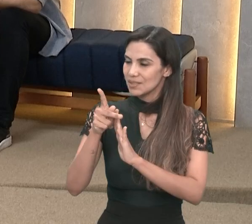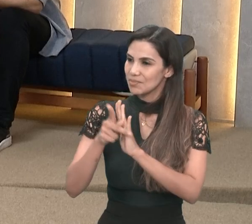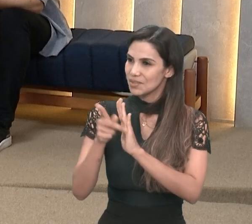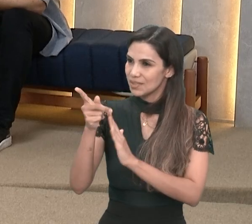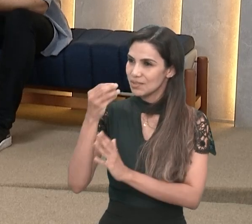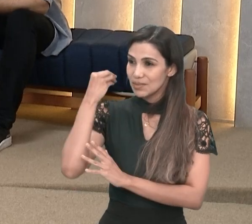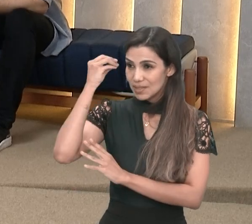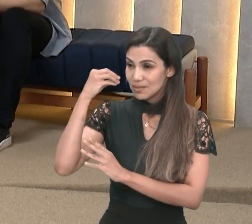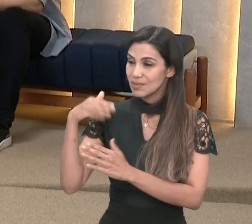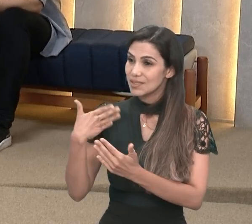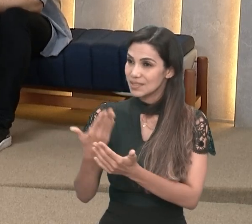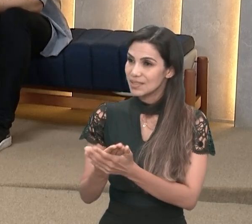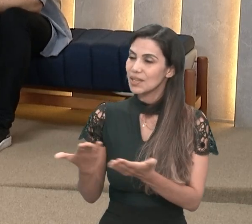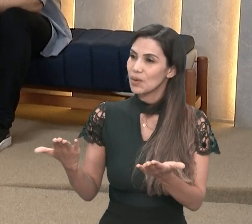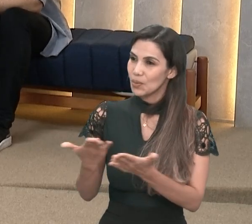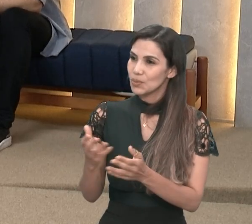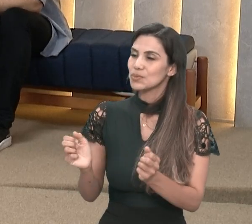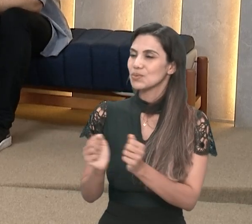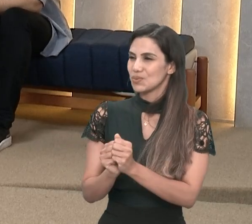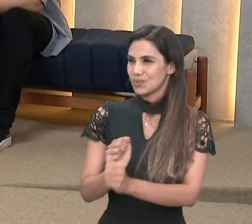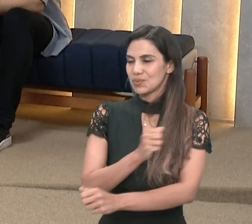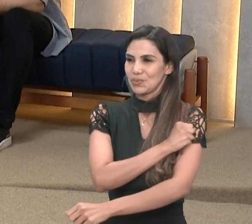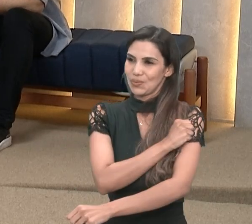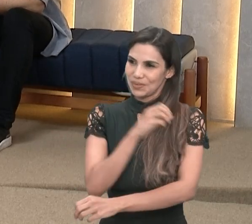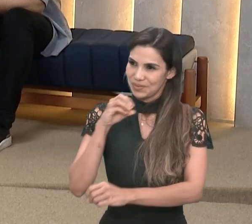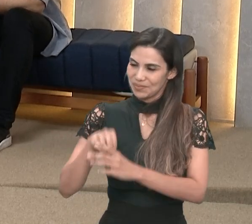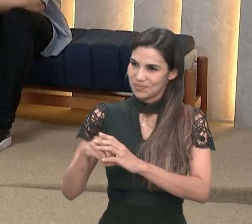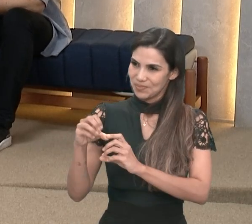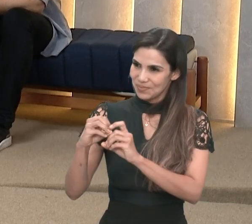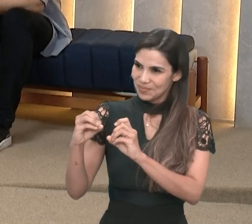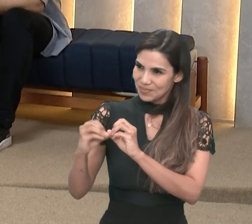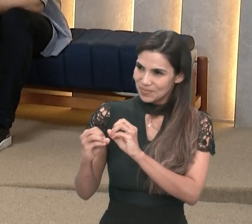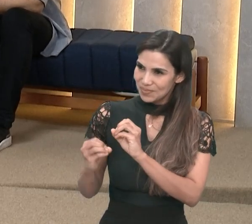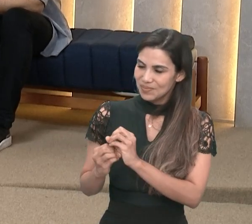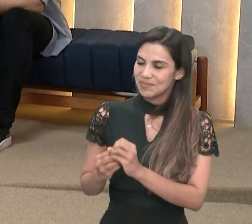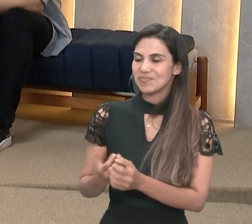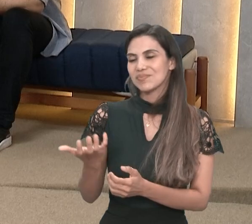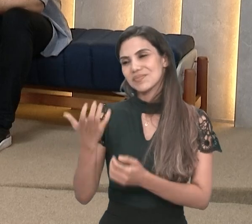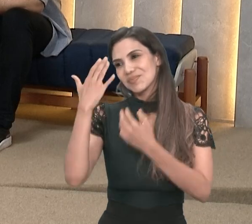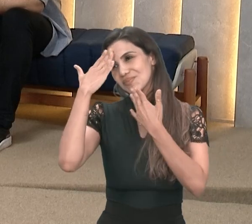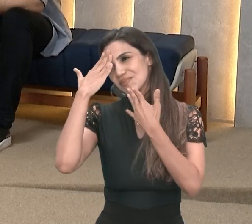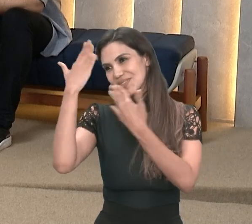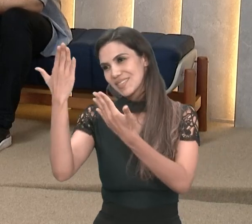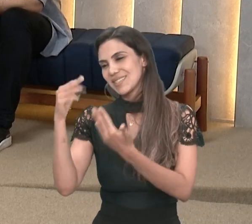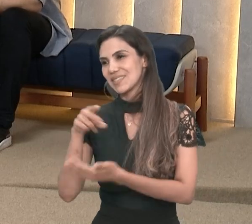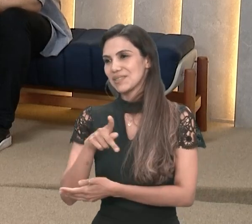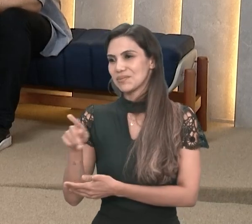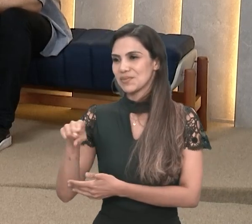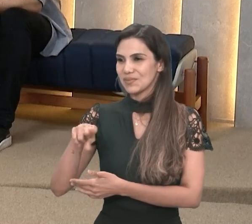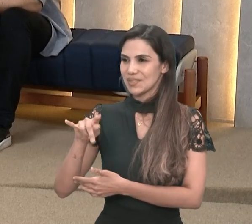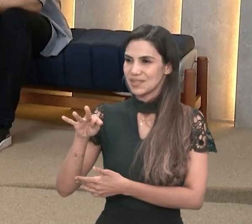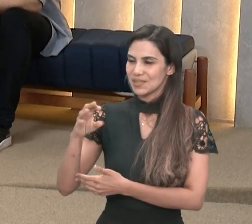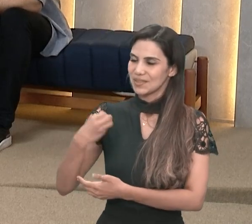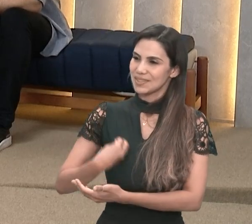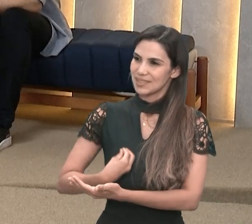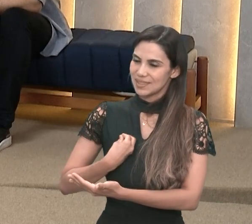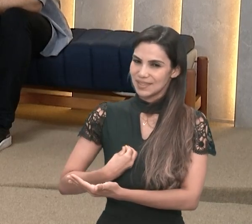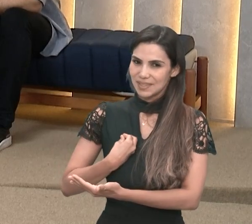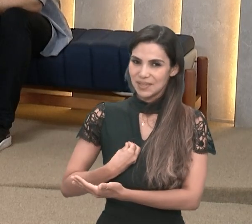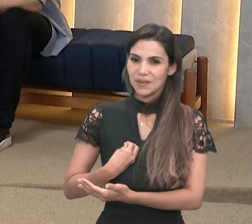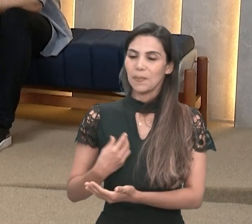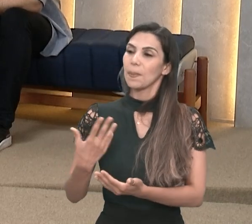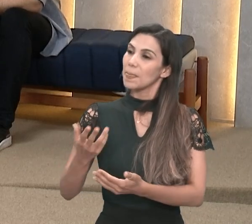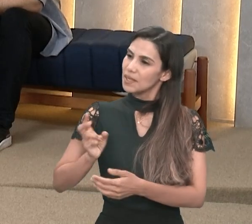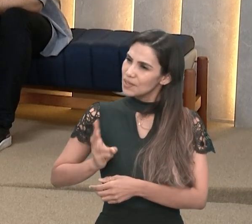vivencia junto com esses alunos todos os dias por meio desses trabalhos. Quero aqui agradecer ao professor Newton mais uma vez pela presença e que